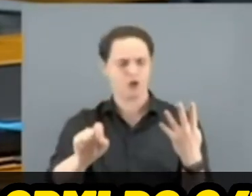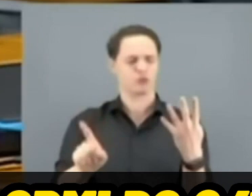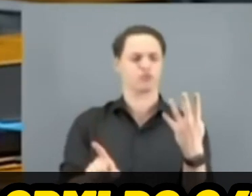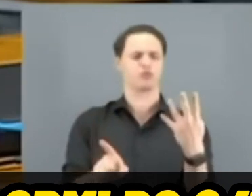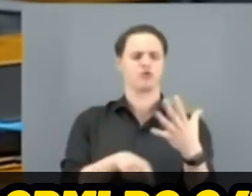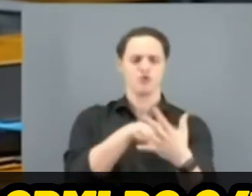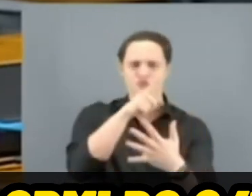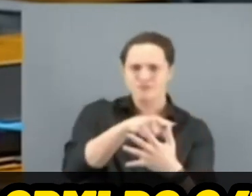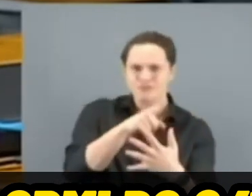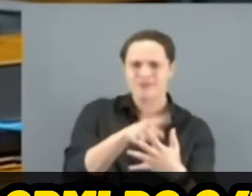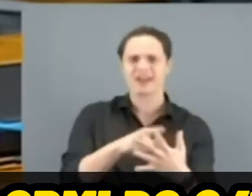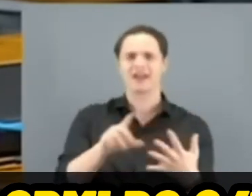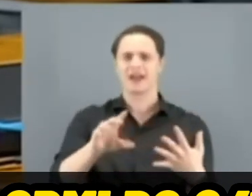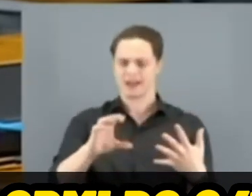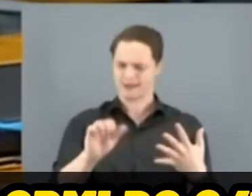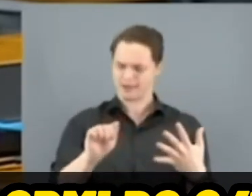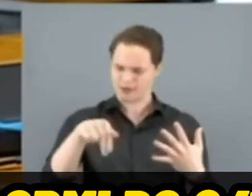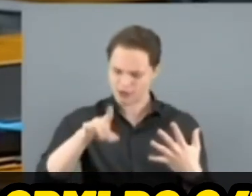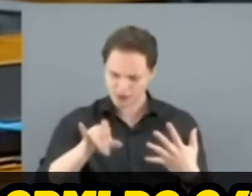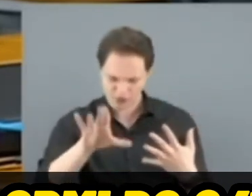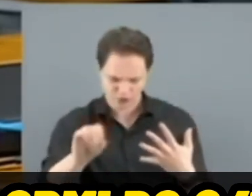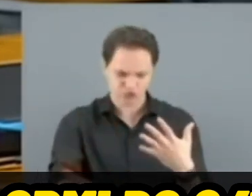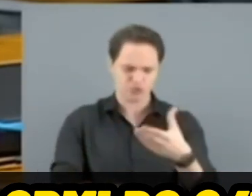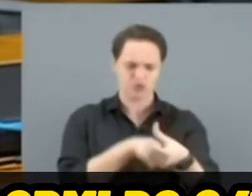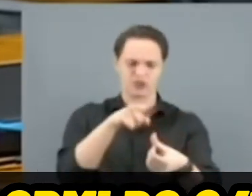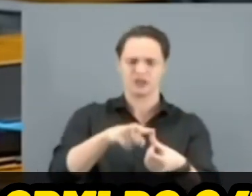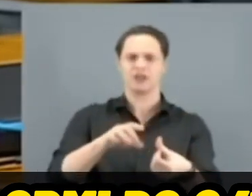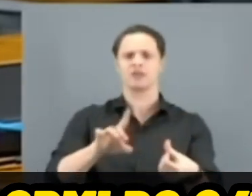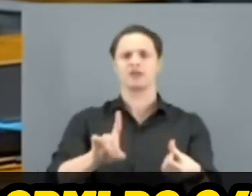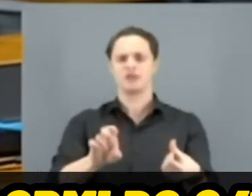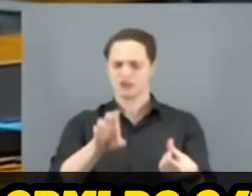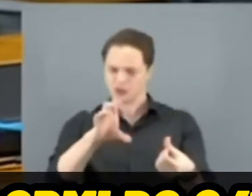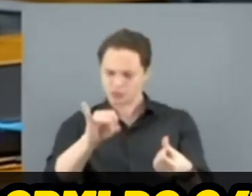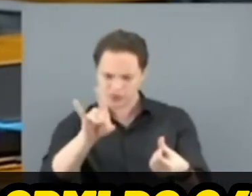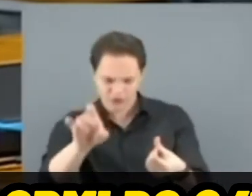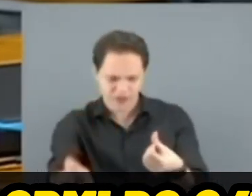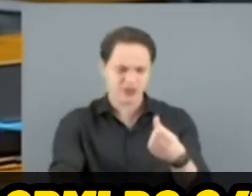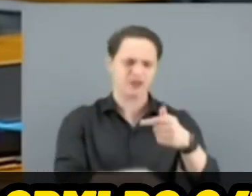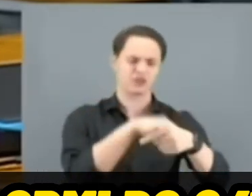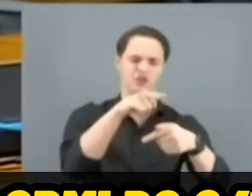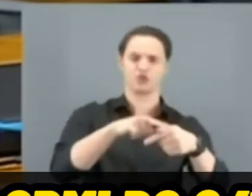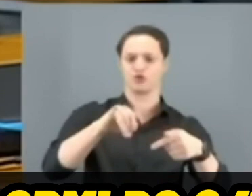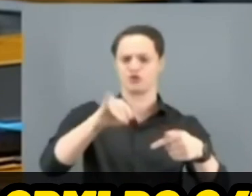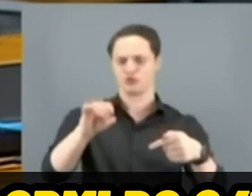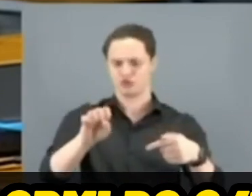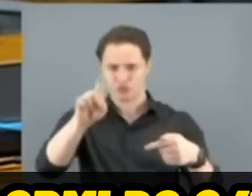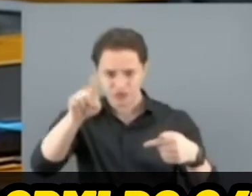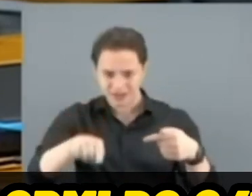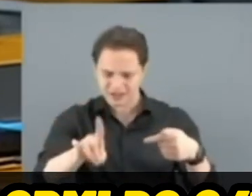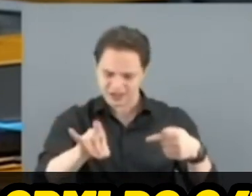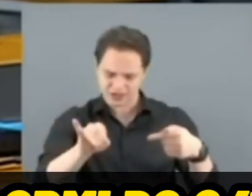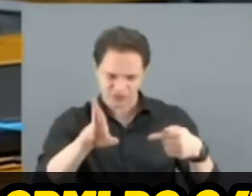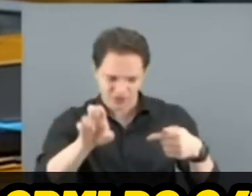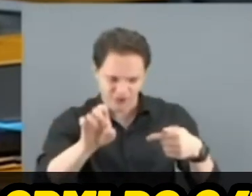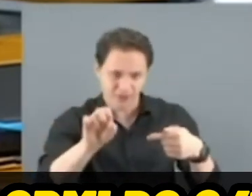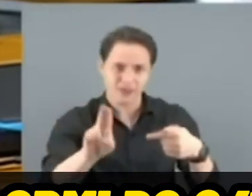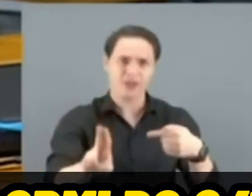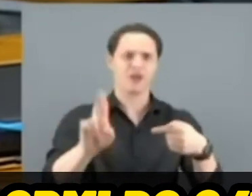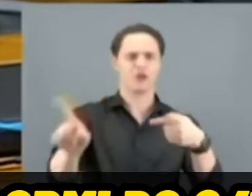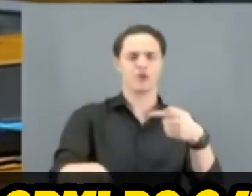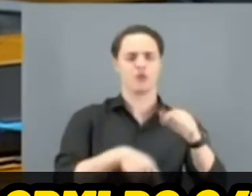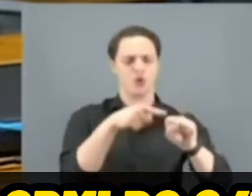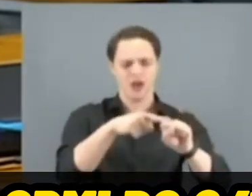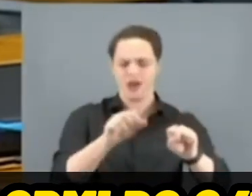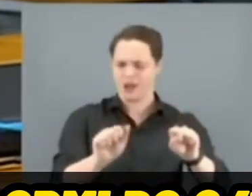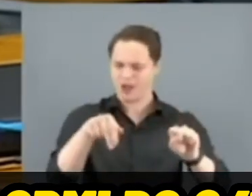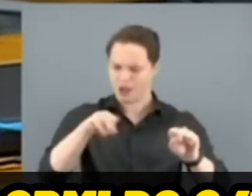Vacareza, ex-líder do PT na Câmara. Delcídio do Amaral, ex-líder do governo do PT no Senado. José Dirceu, ex-ministro-chefe da Casa Civil do governo Lula.